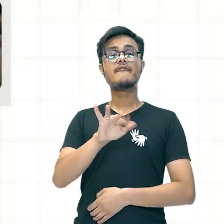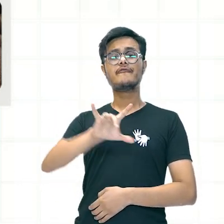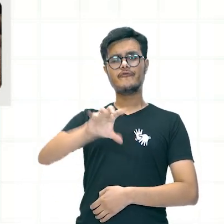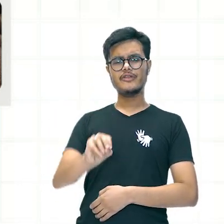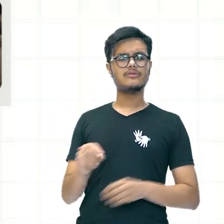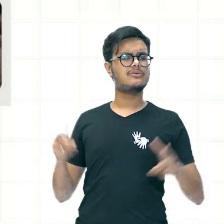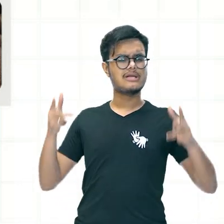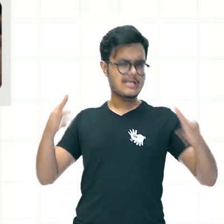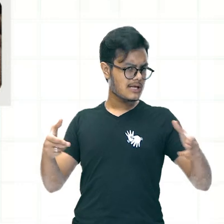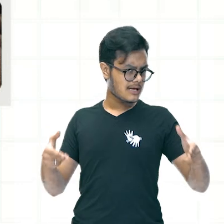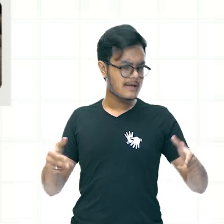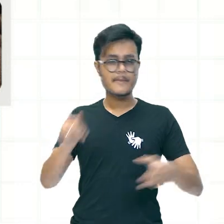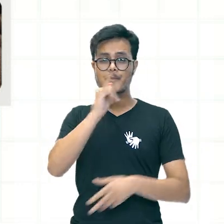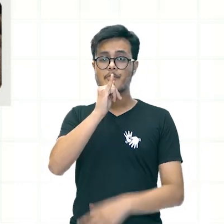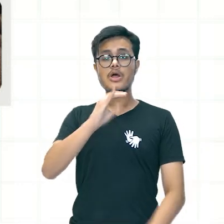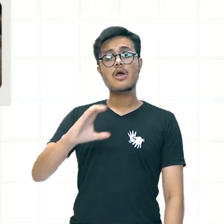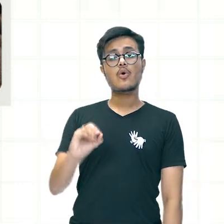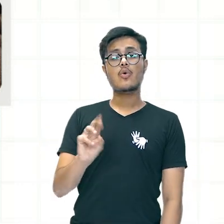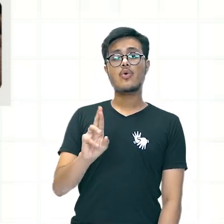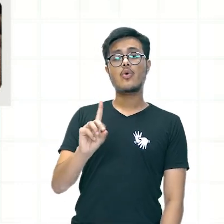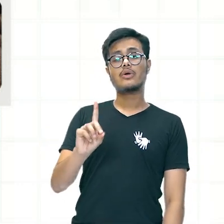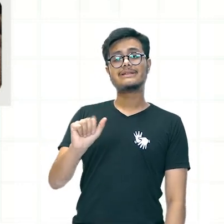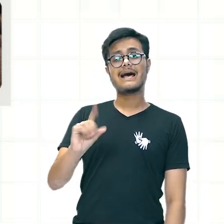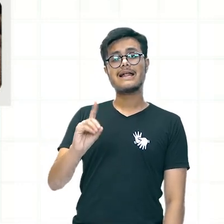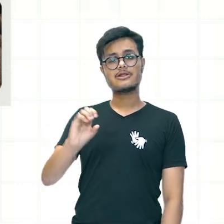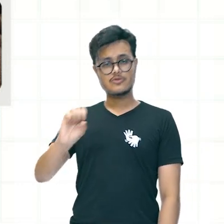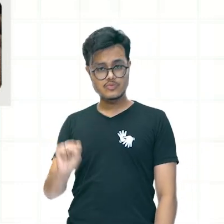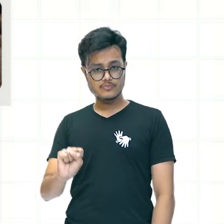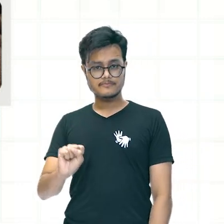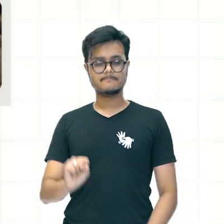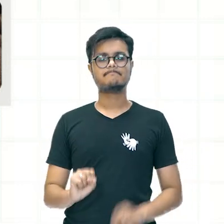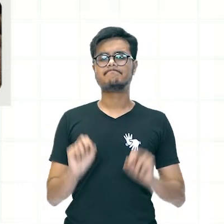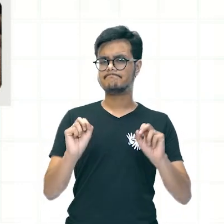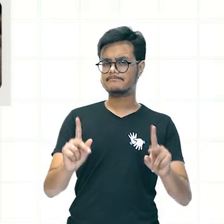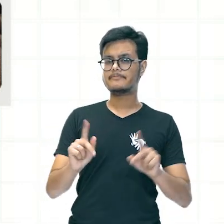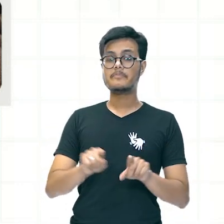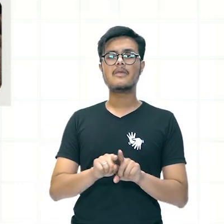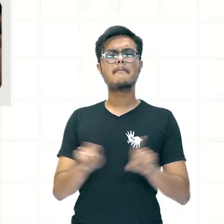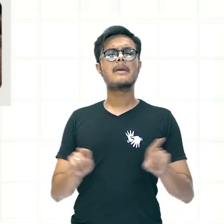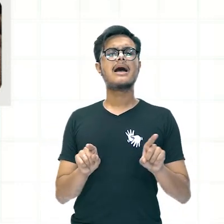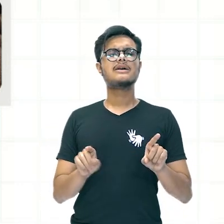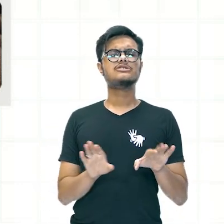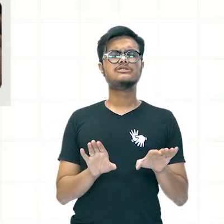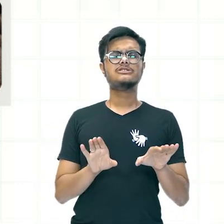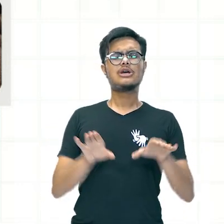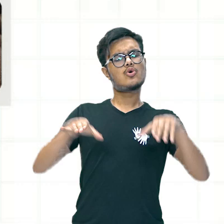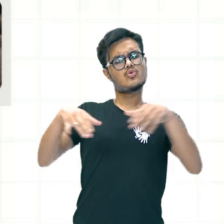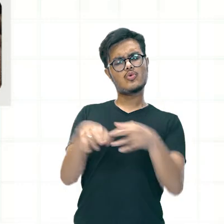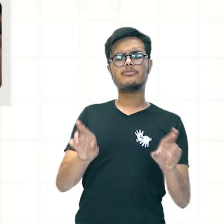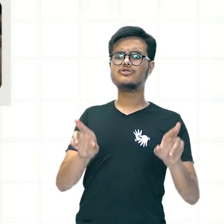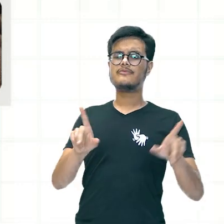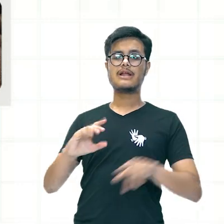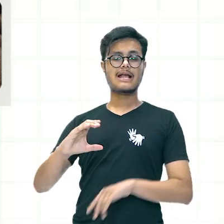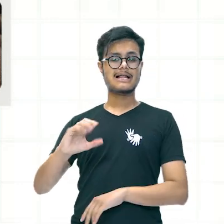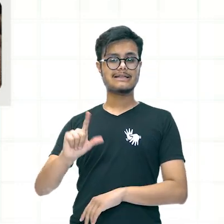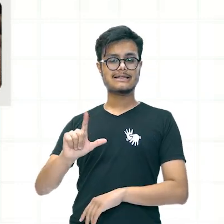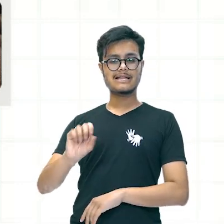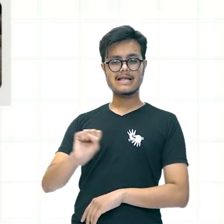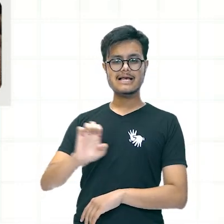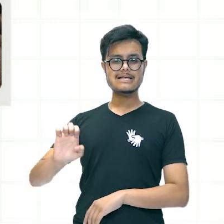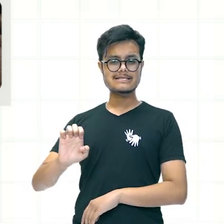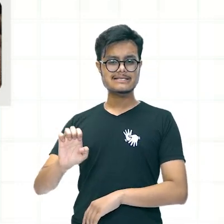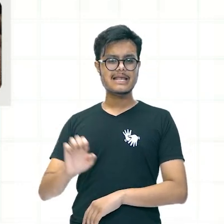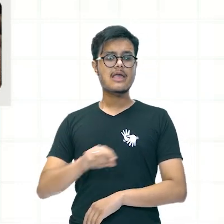todos no mesmo filo, que é o Chordata, ou cordados. Quando chega na classe, a gente já vai ter uma divergência. Tanto